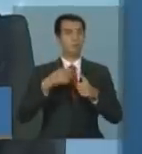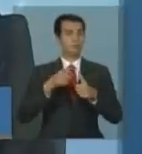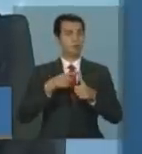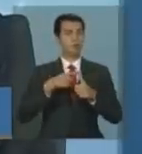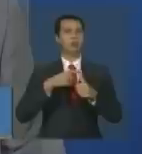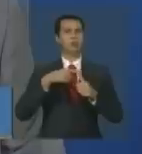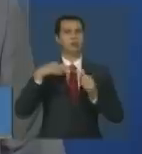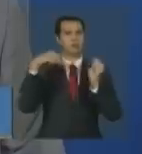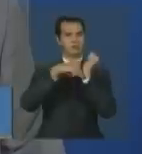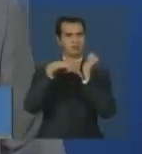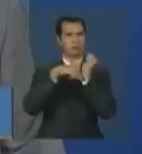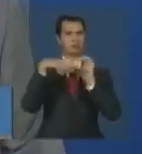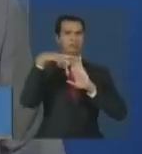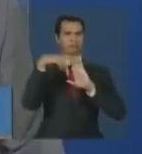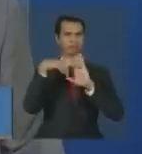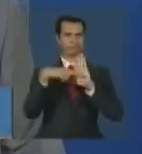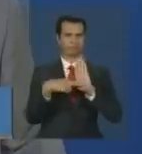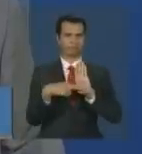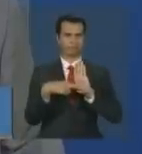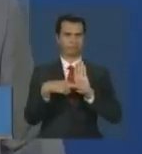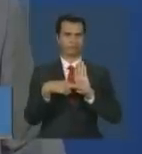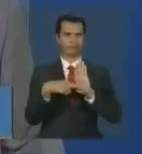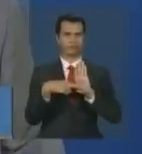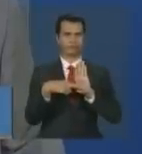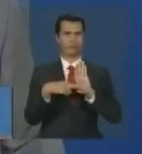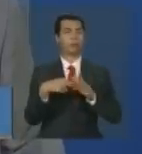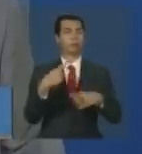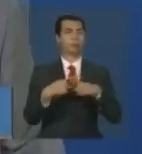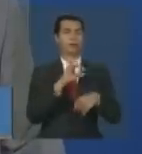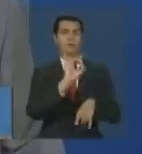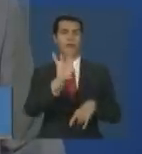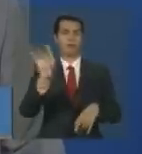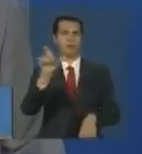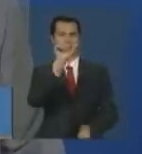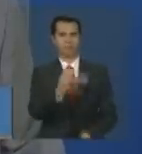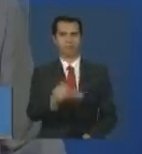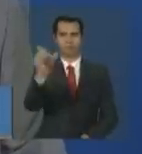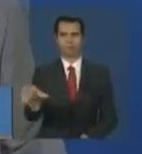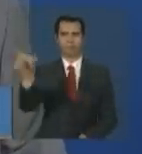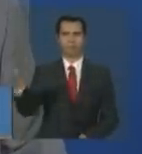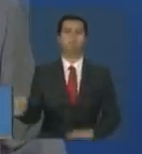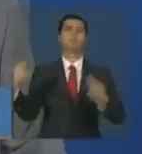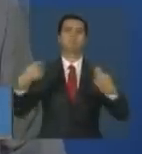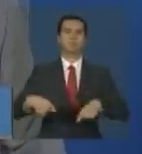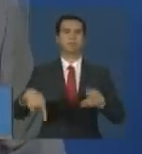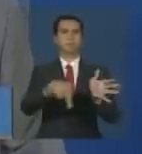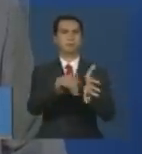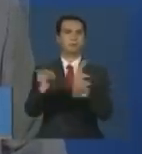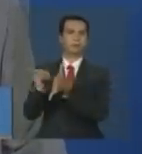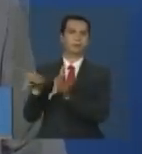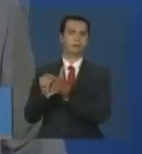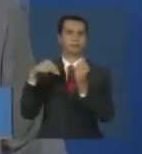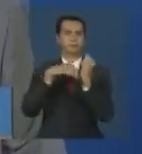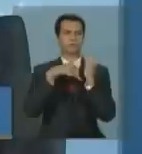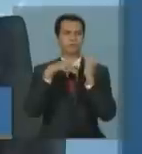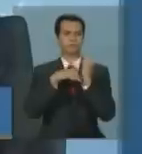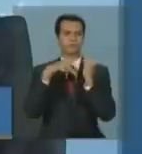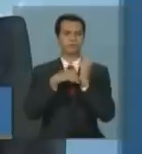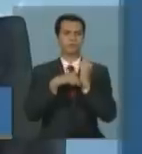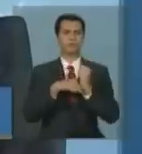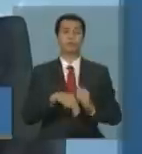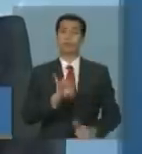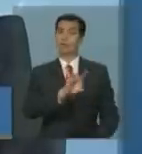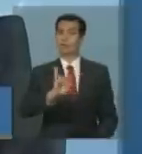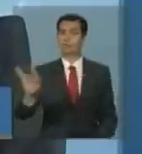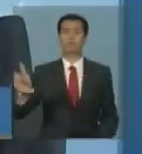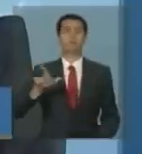né, que implica que cada usuário tem lá a sua senha, e individual e intransferível.